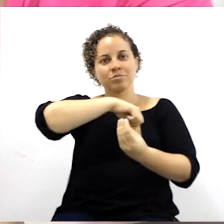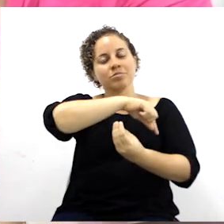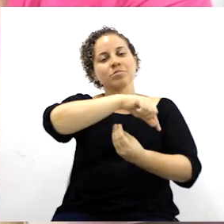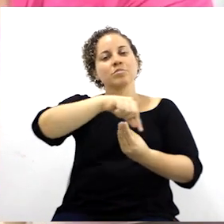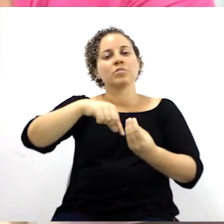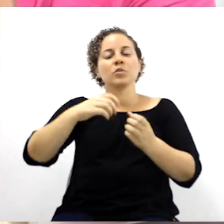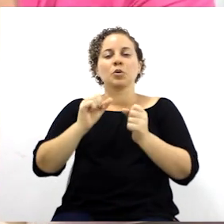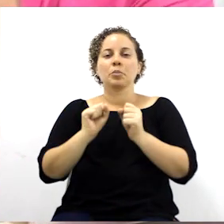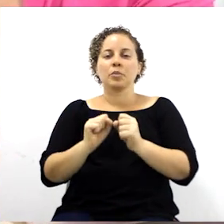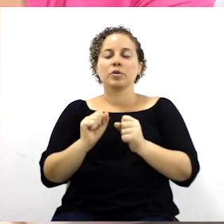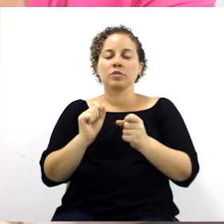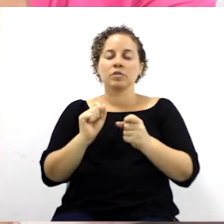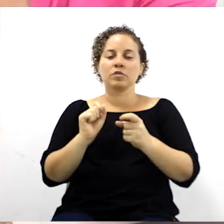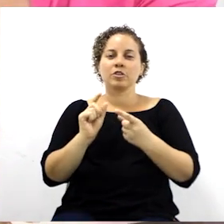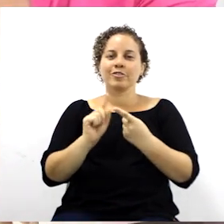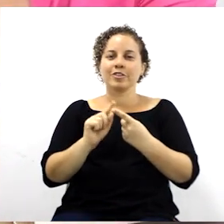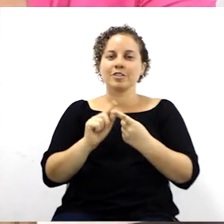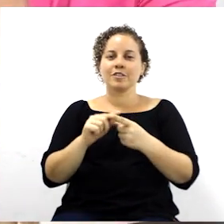de extensão,